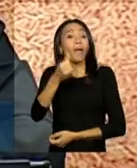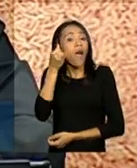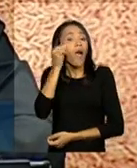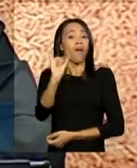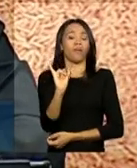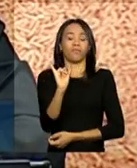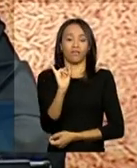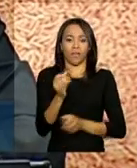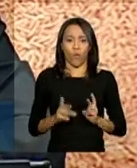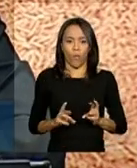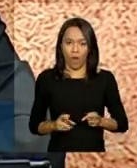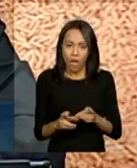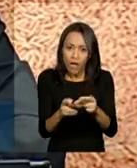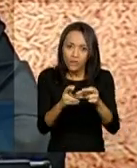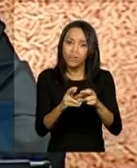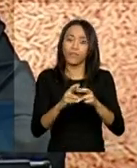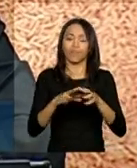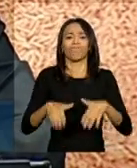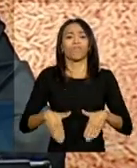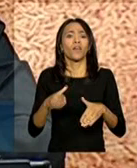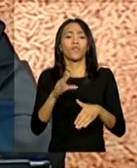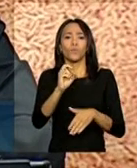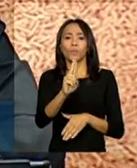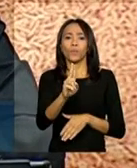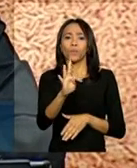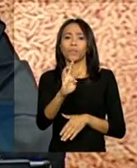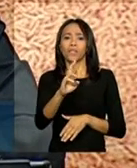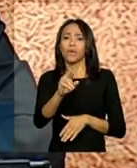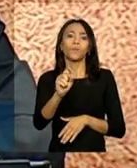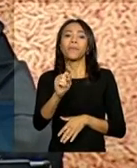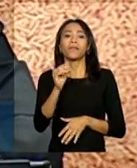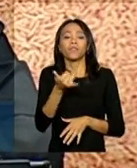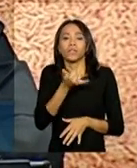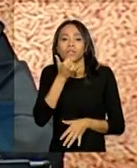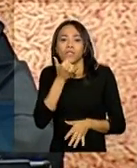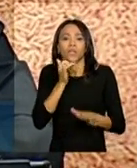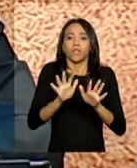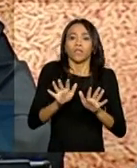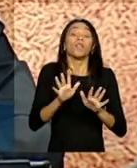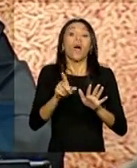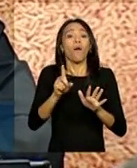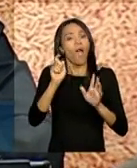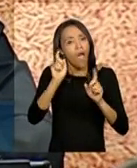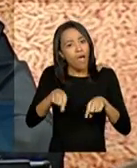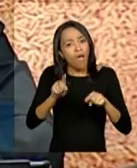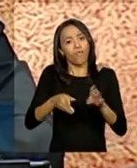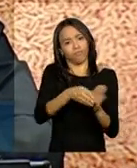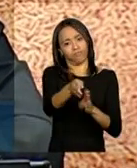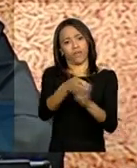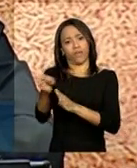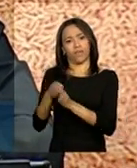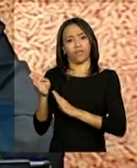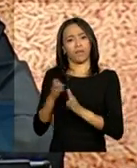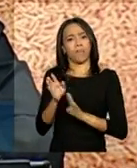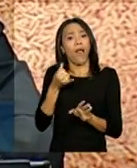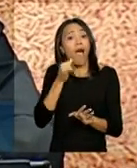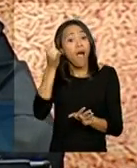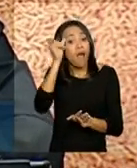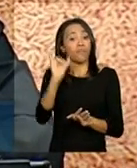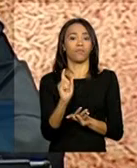câncer do colo do útero não é uma vacina terapêutica portanto ela deve ser recomendada eh como uma medida